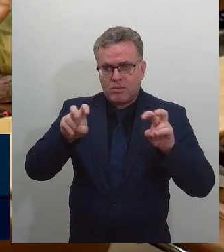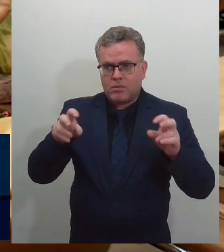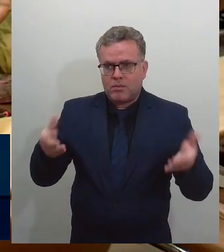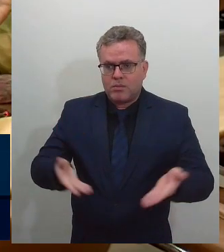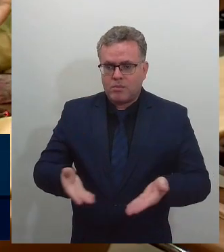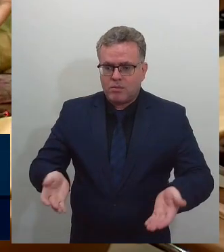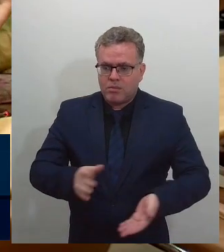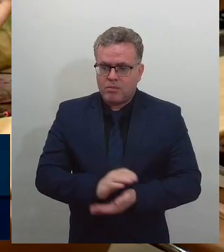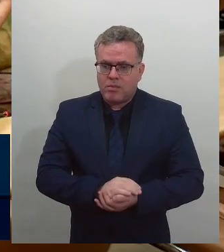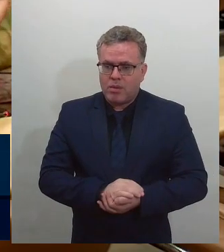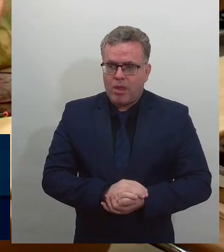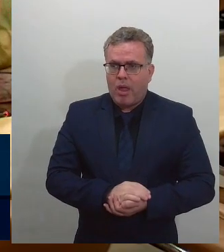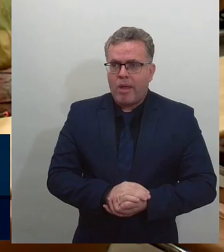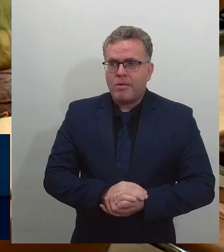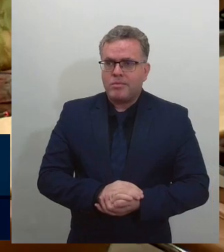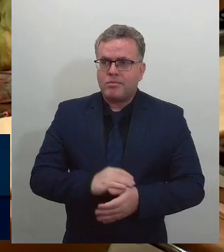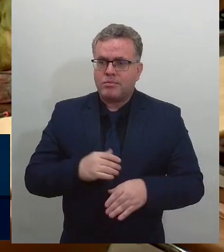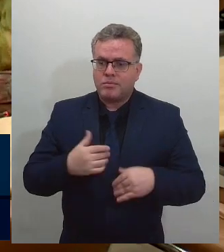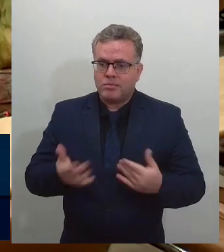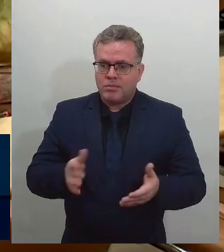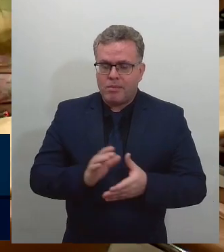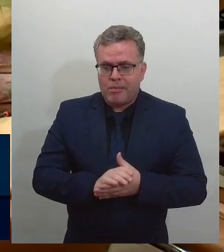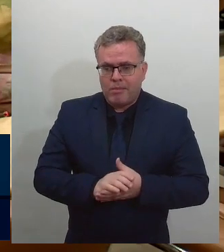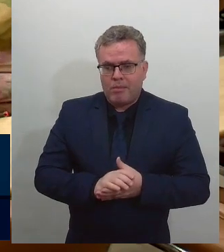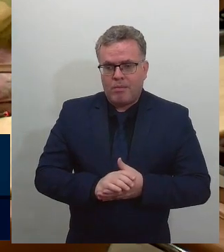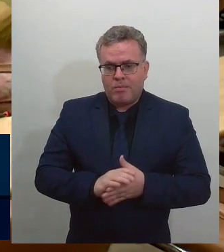Leitura do expediente. Propositura. Projeto de lei número